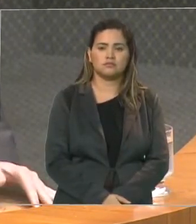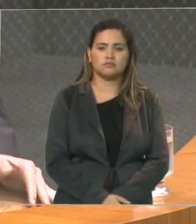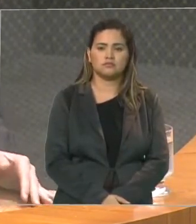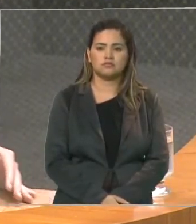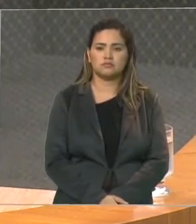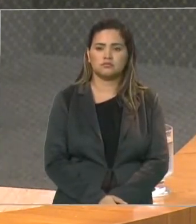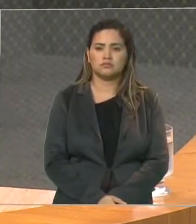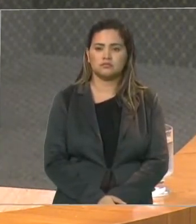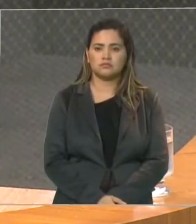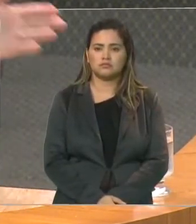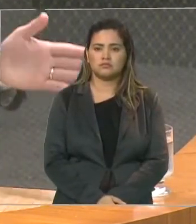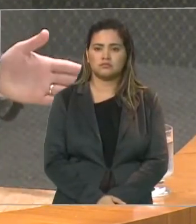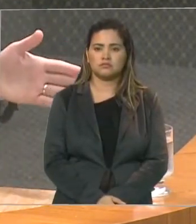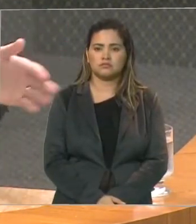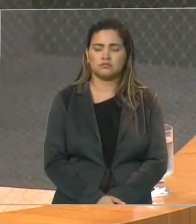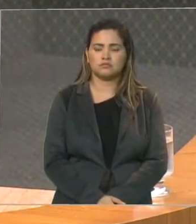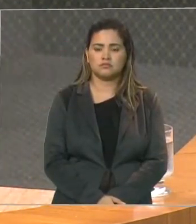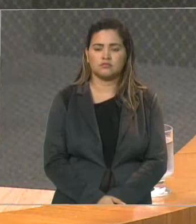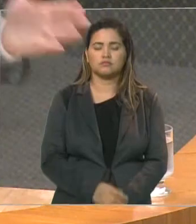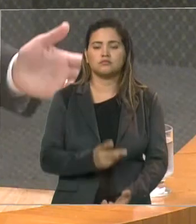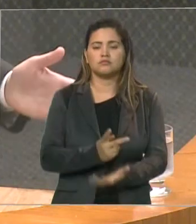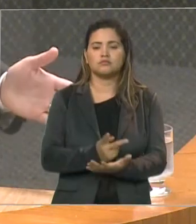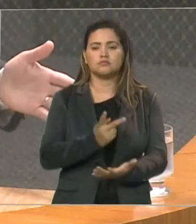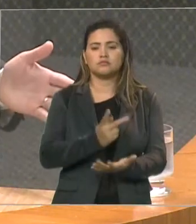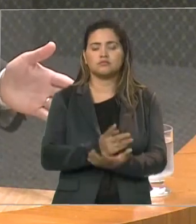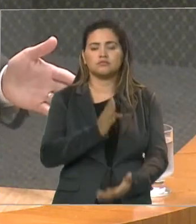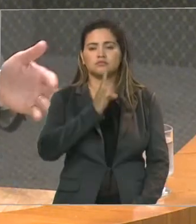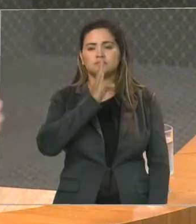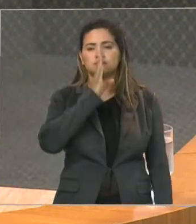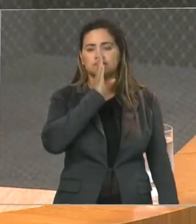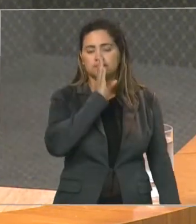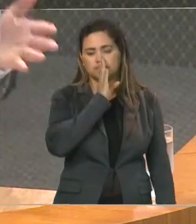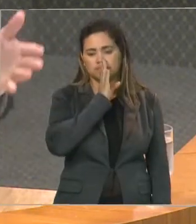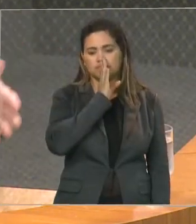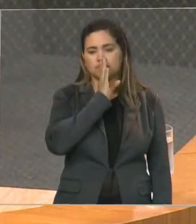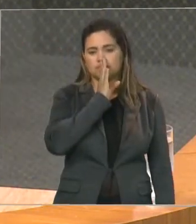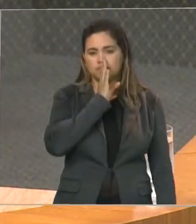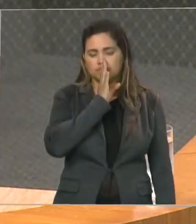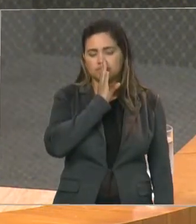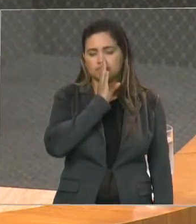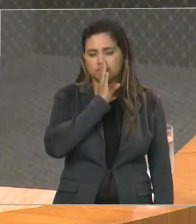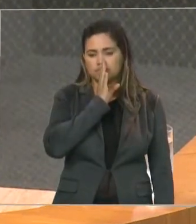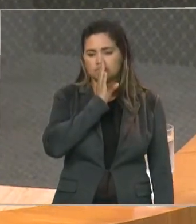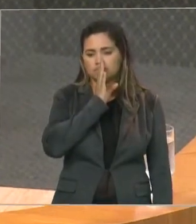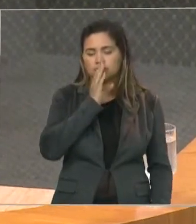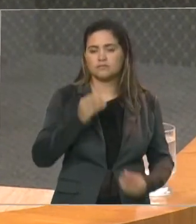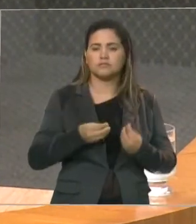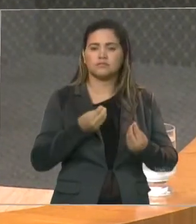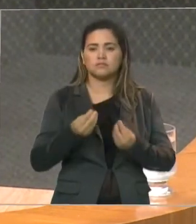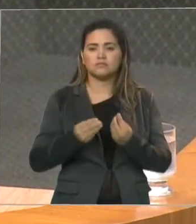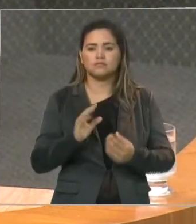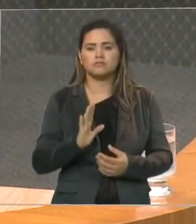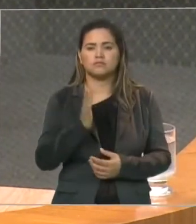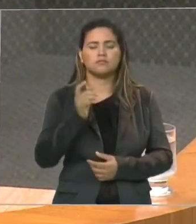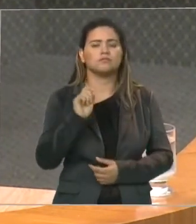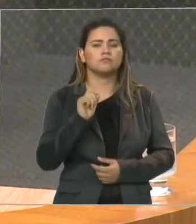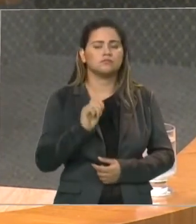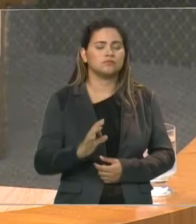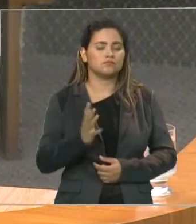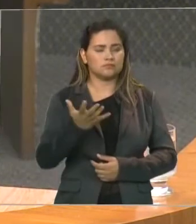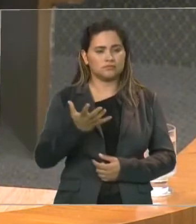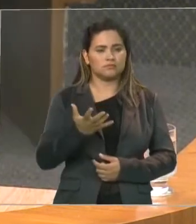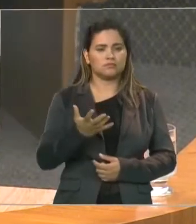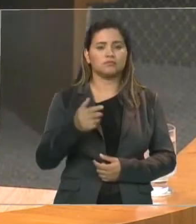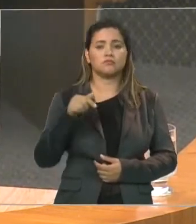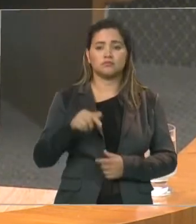os oficiais calados, sem poder se manifestar, sem dizer da forma como aconteceu e o que aconteceu. E essa